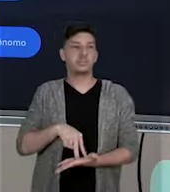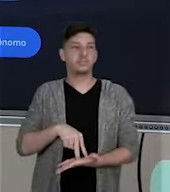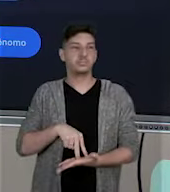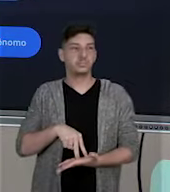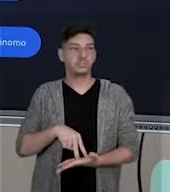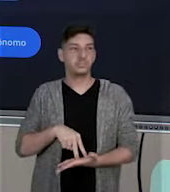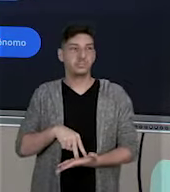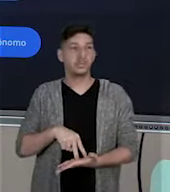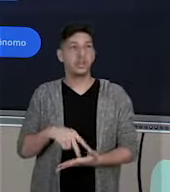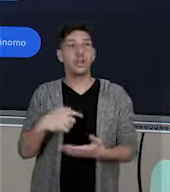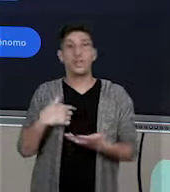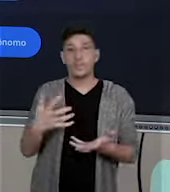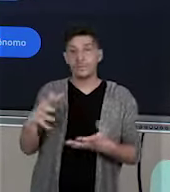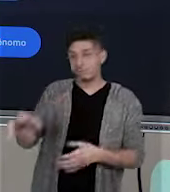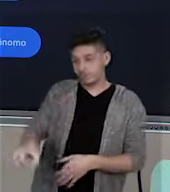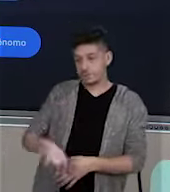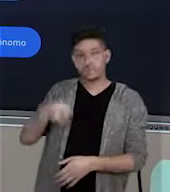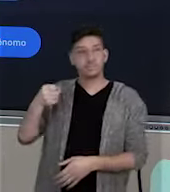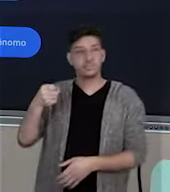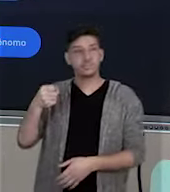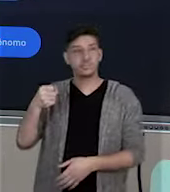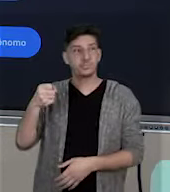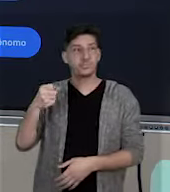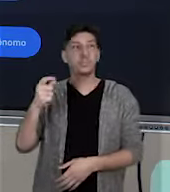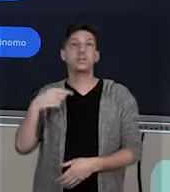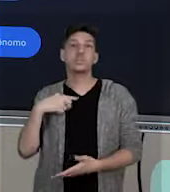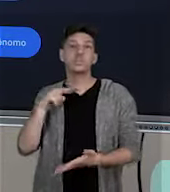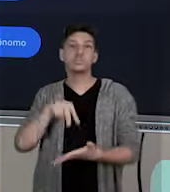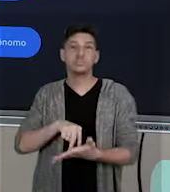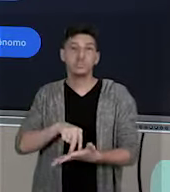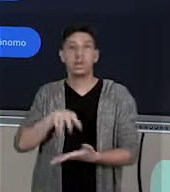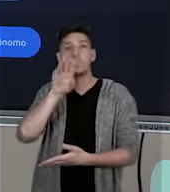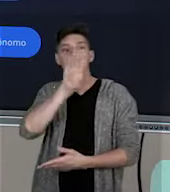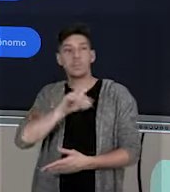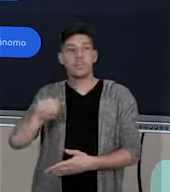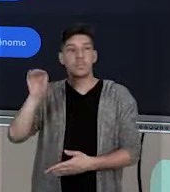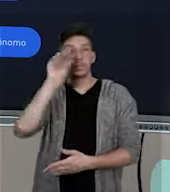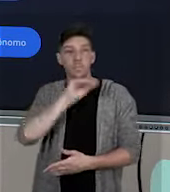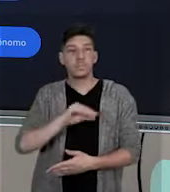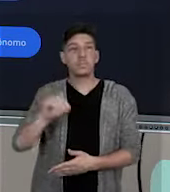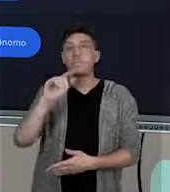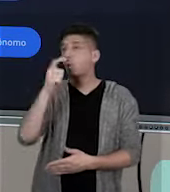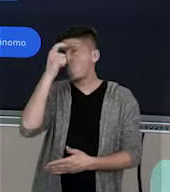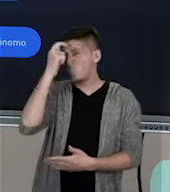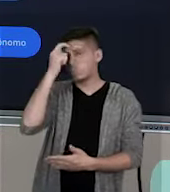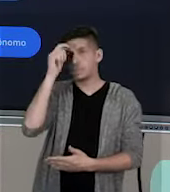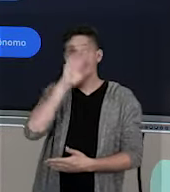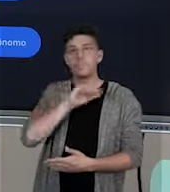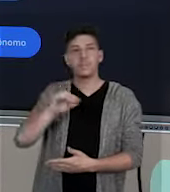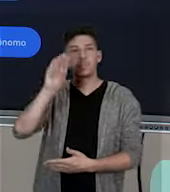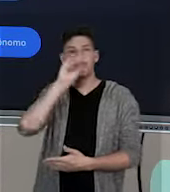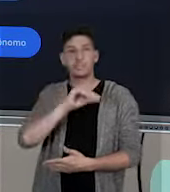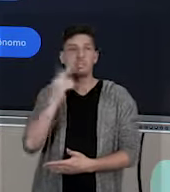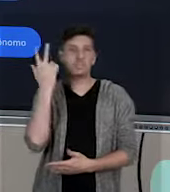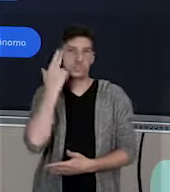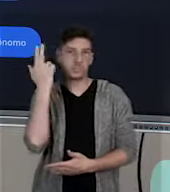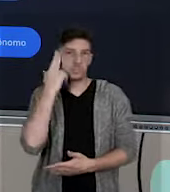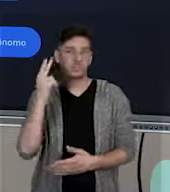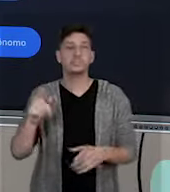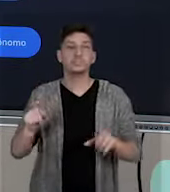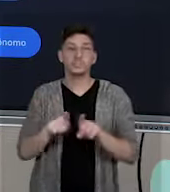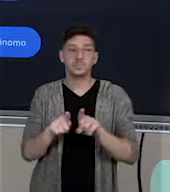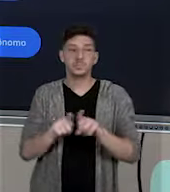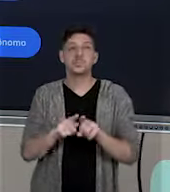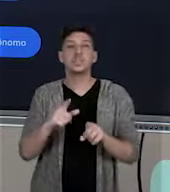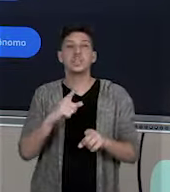escolhi estar segurando esse controle e estou aqui falando conscientemente cada palavra para essa aula. E a gente tem a parte que a gente